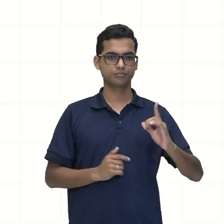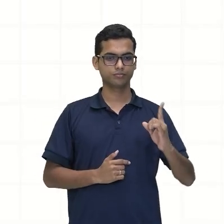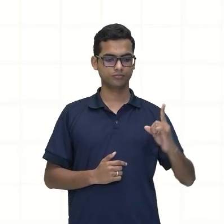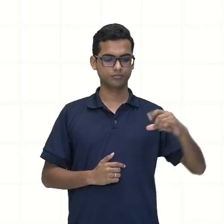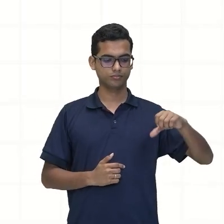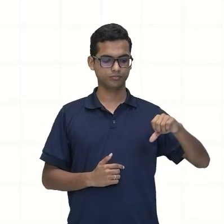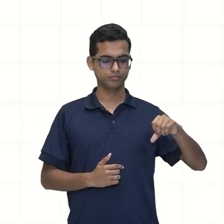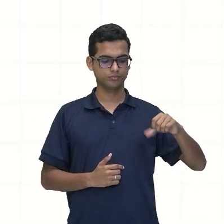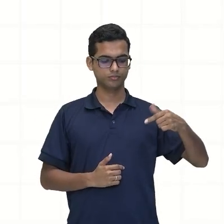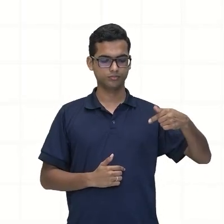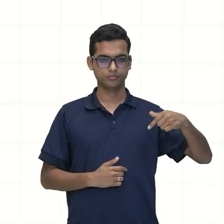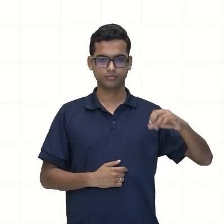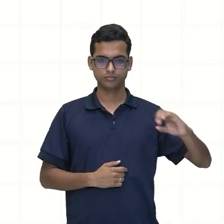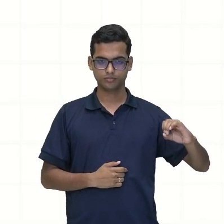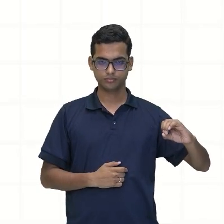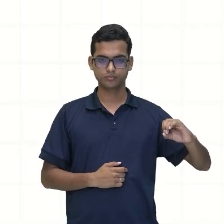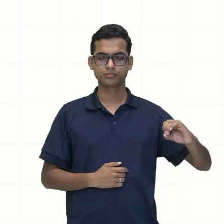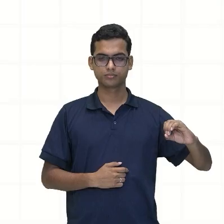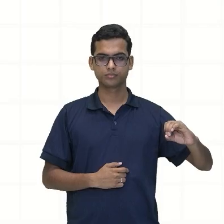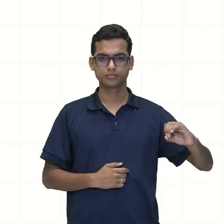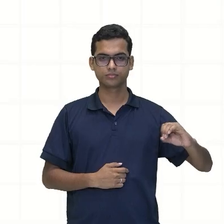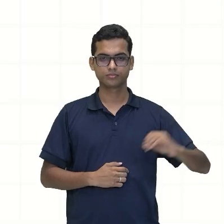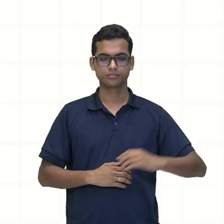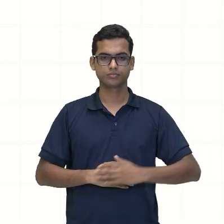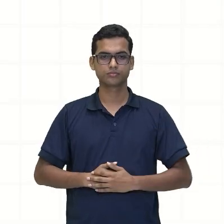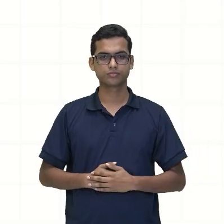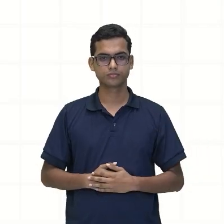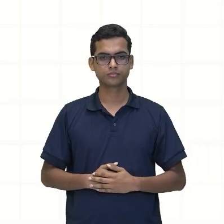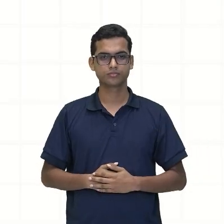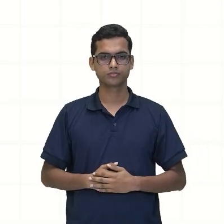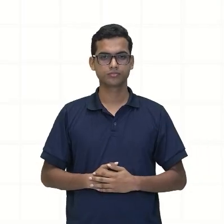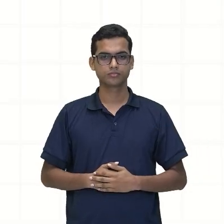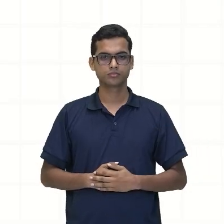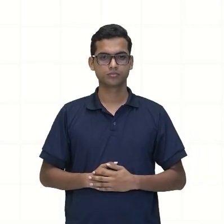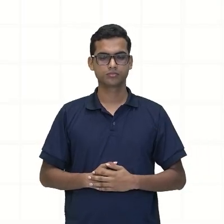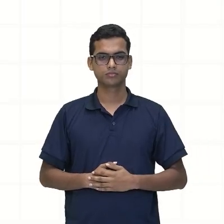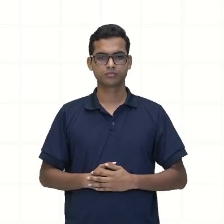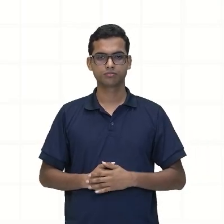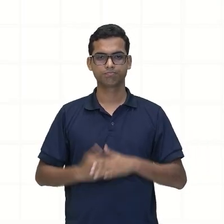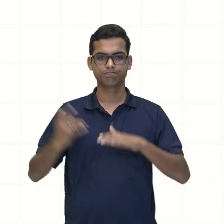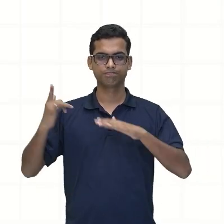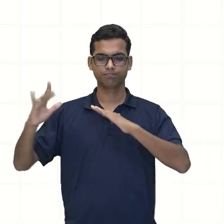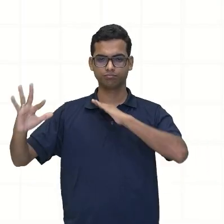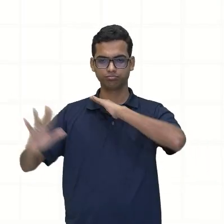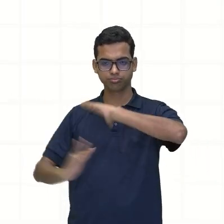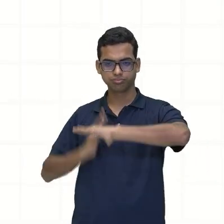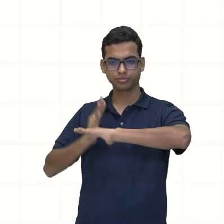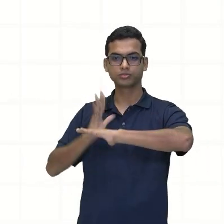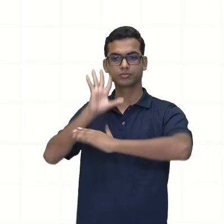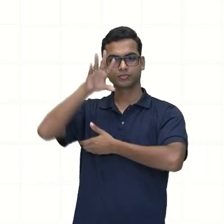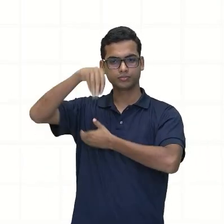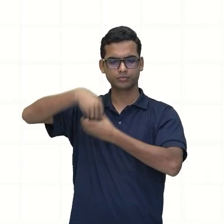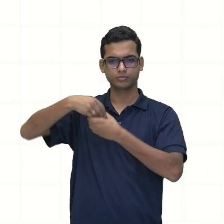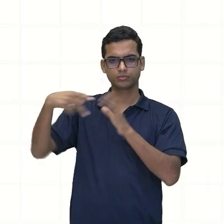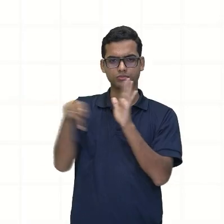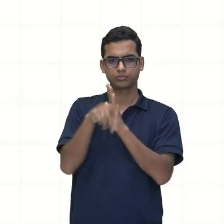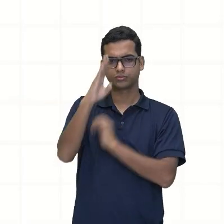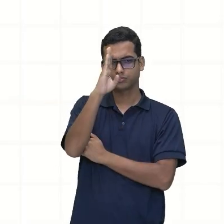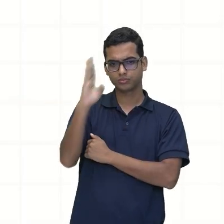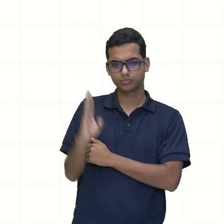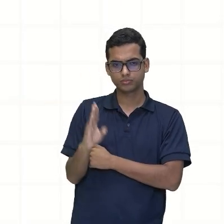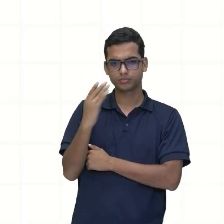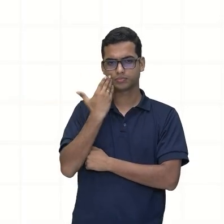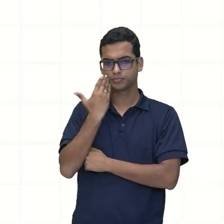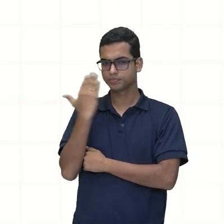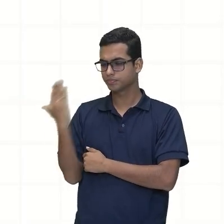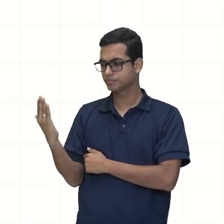aí no nosso mapinha, ela vai indicar para a gente, olha, aqui, olha, 1950 até 1960. Então, a gente